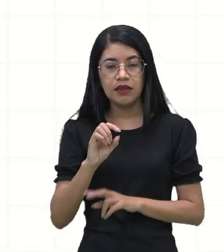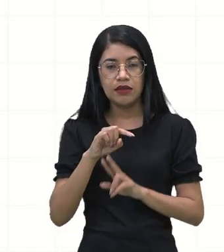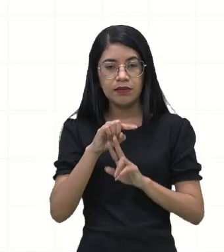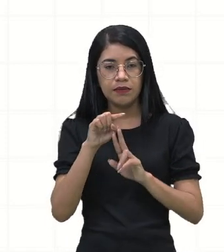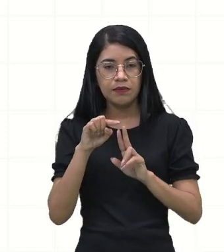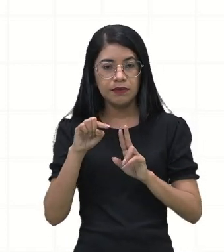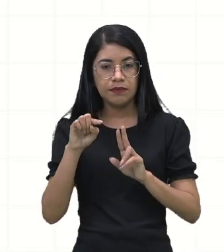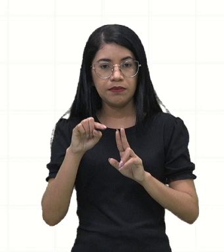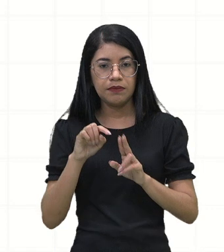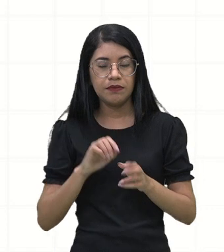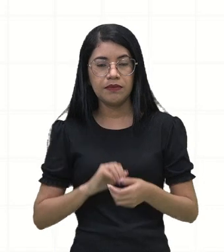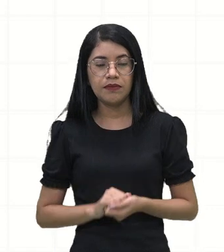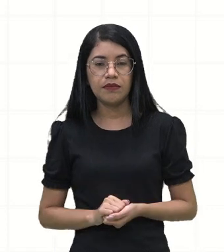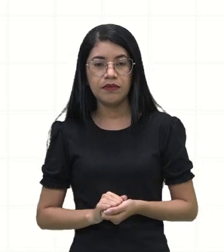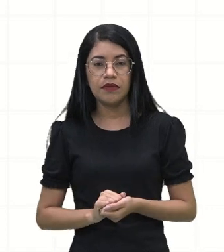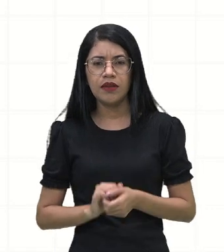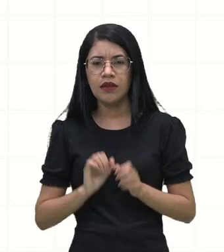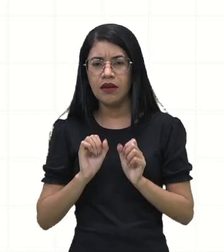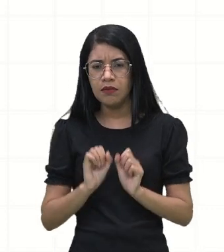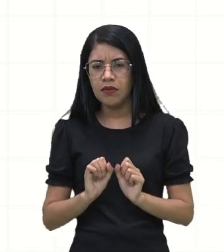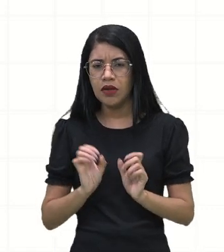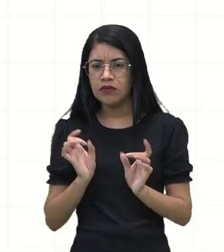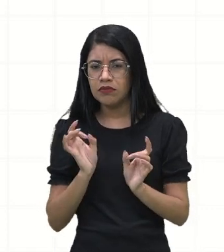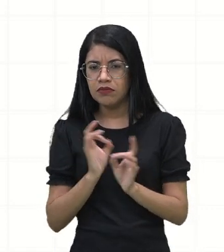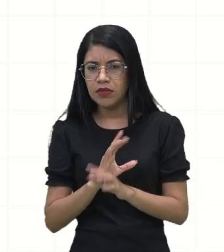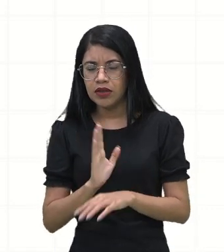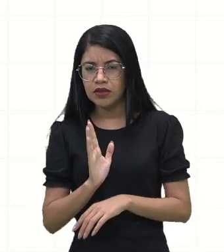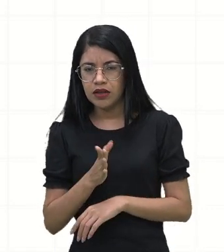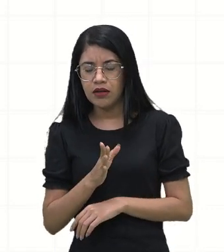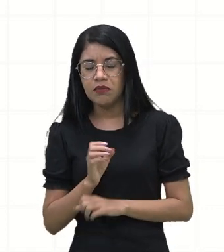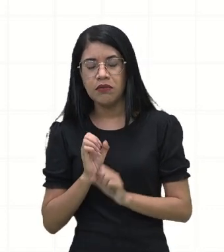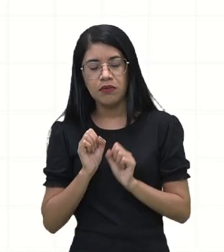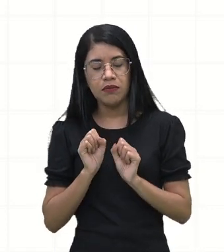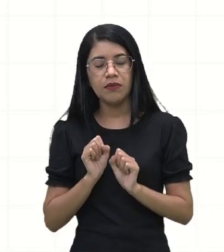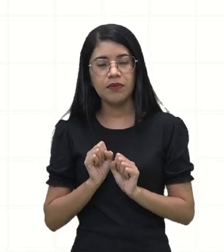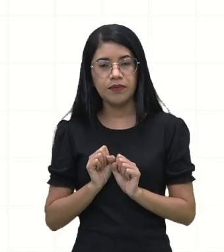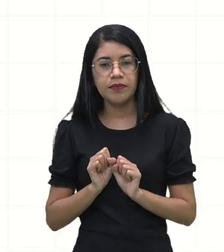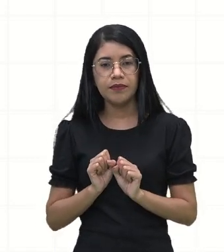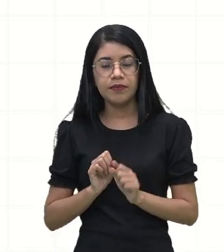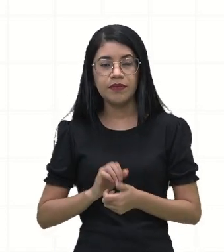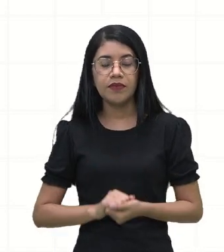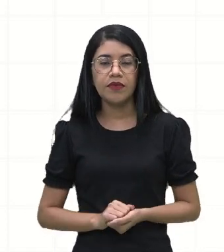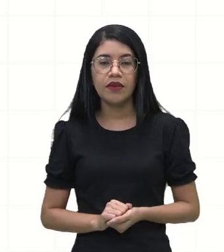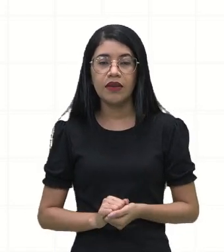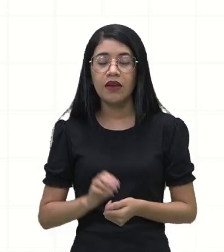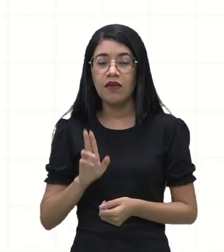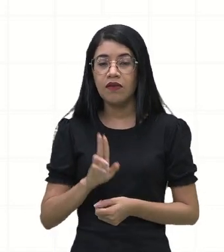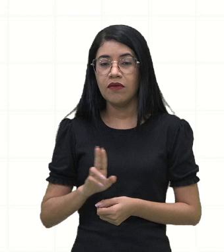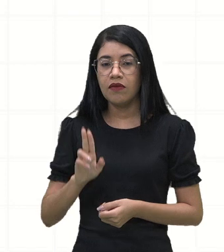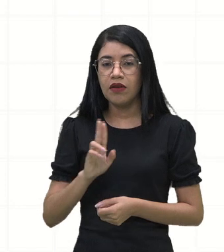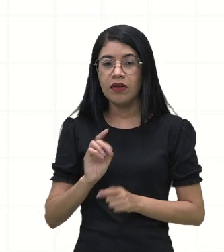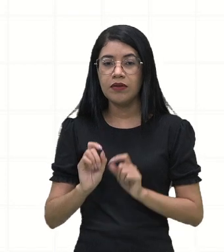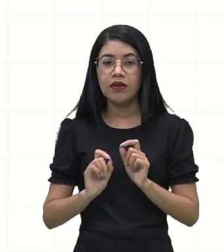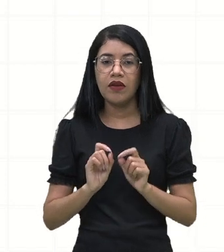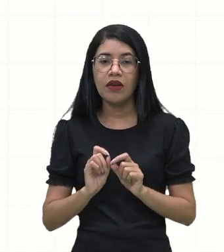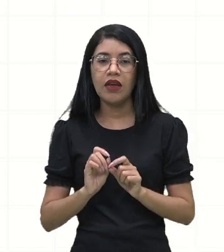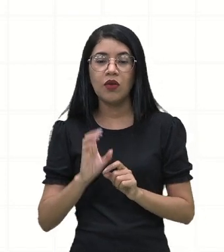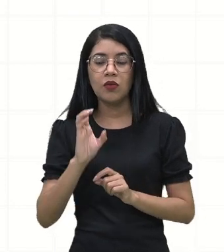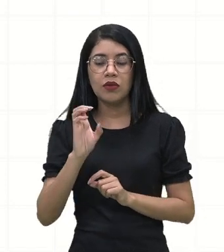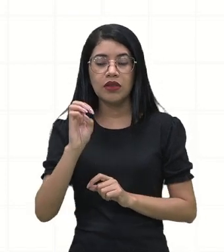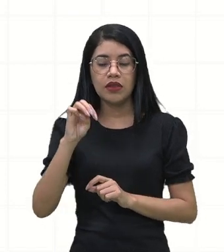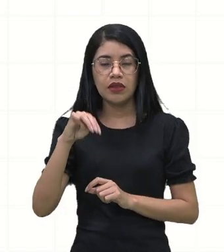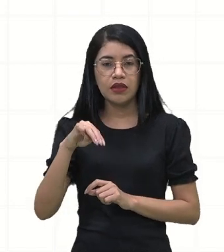Tá? Posso deixar assim? Pode deixar assim também, né? Você vai usar também a unidade de